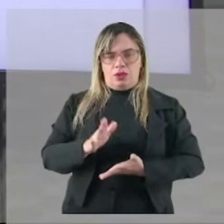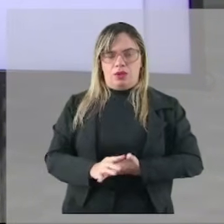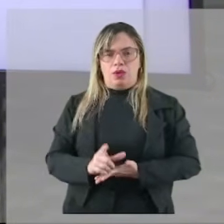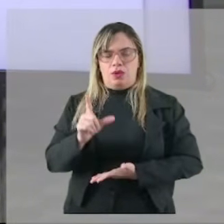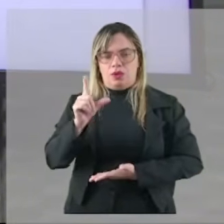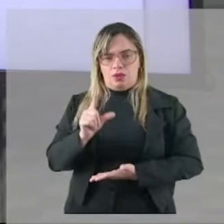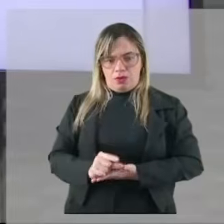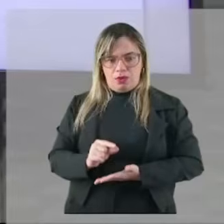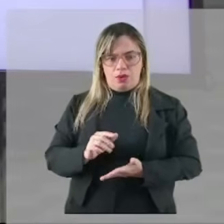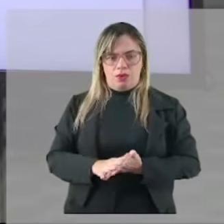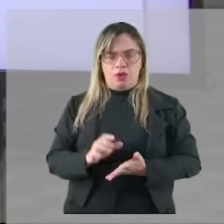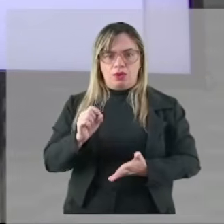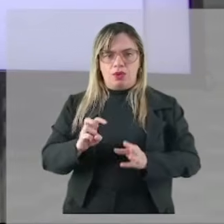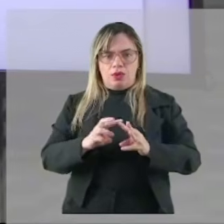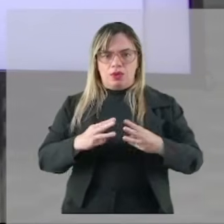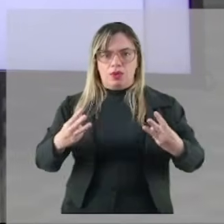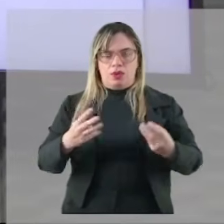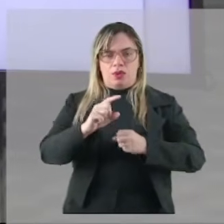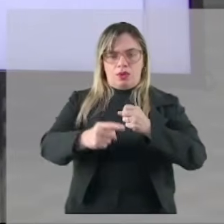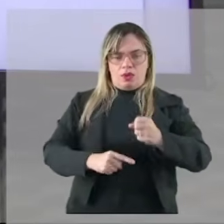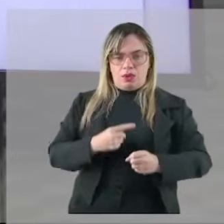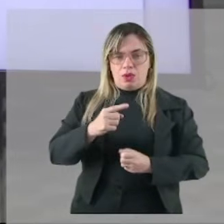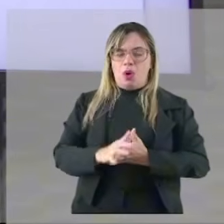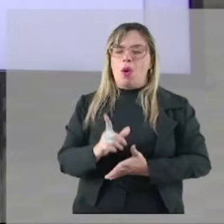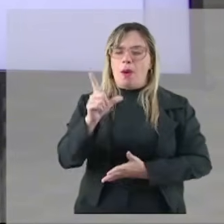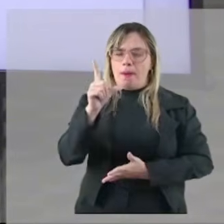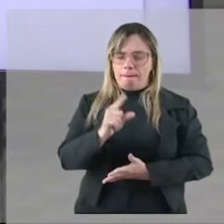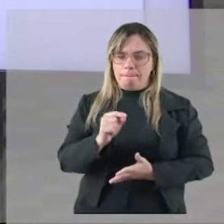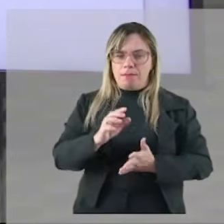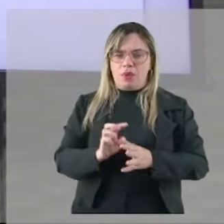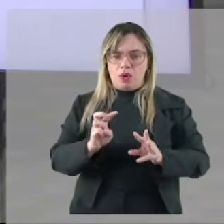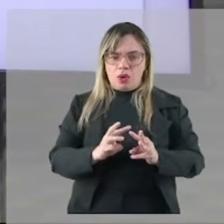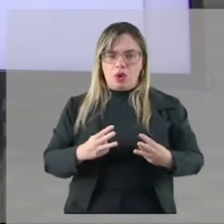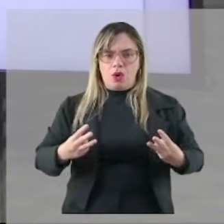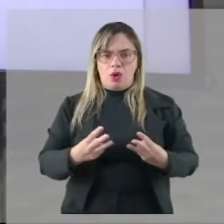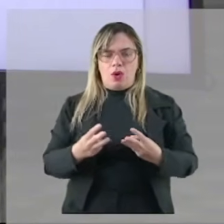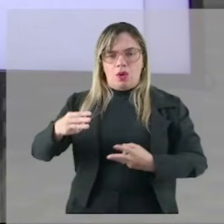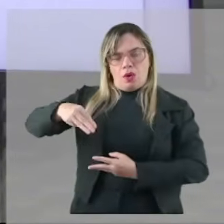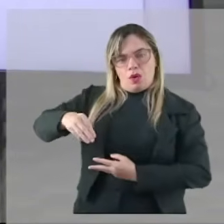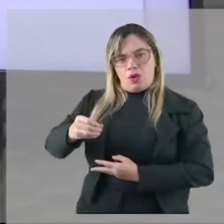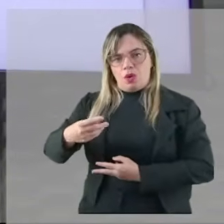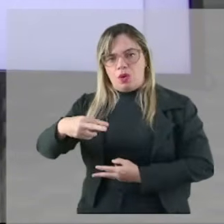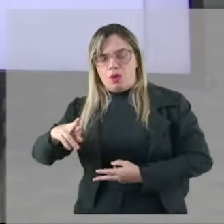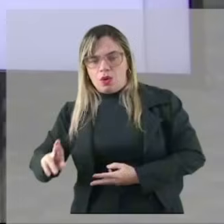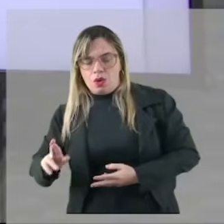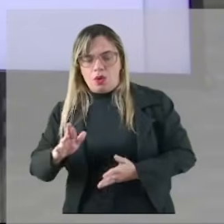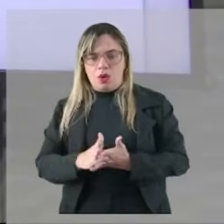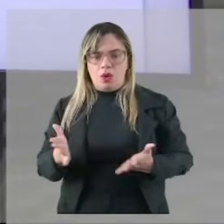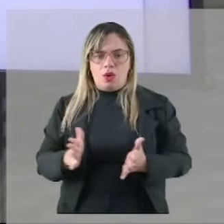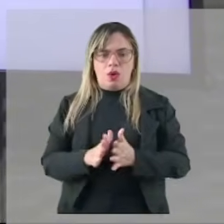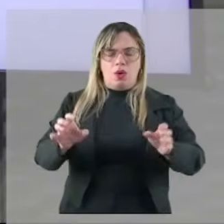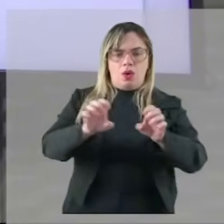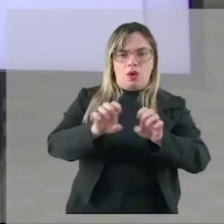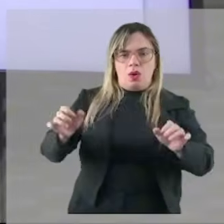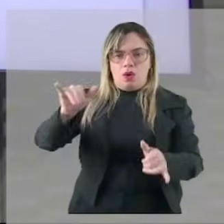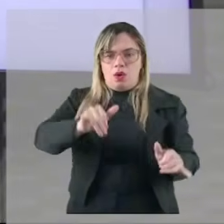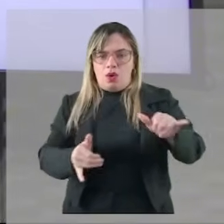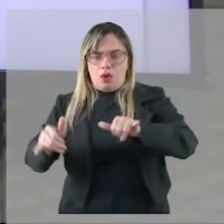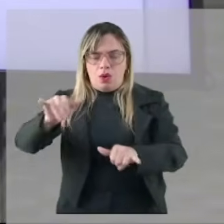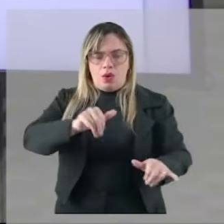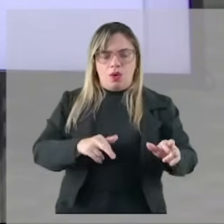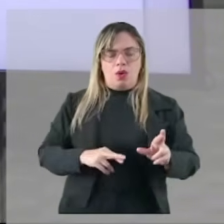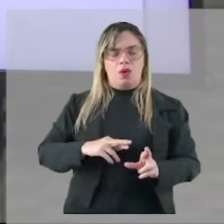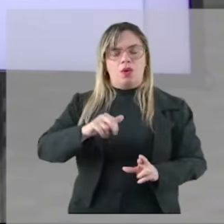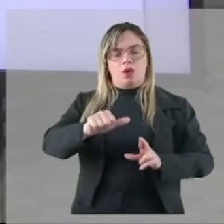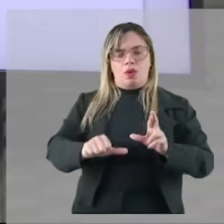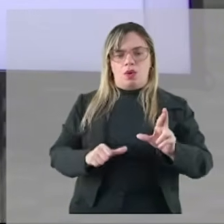massa atômica, um pouco de massa molar, falei aqui rapidamente sobre as equações químicas, né, as reações, e